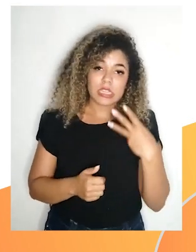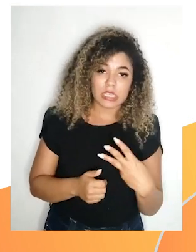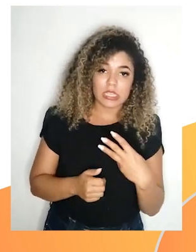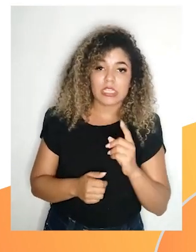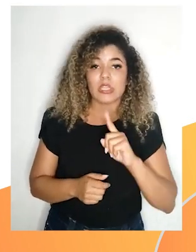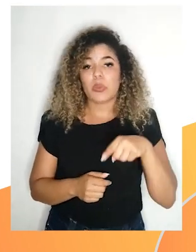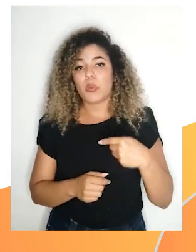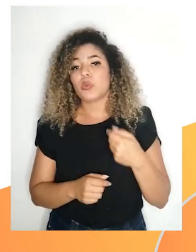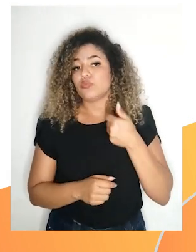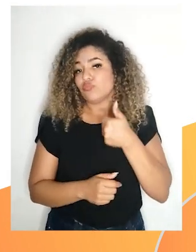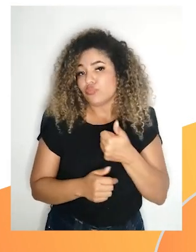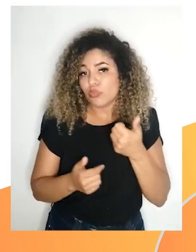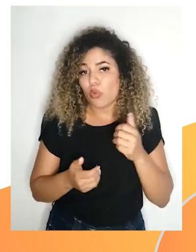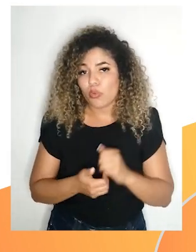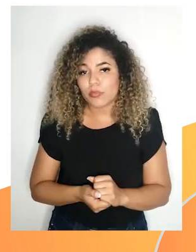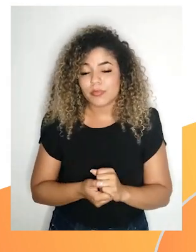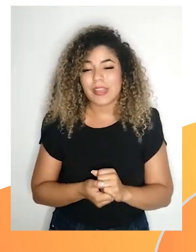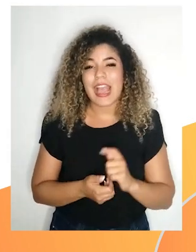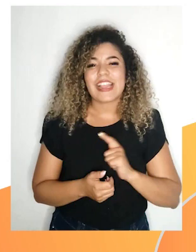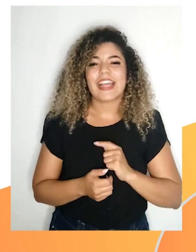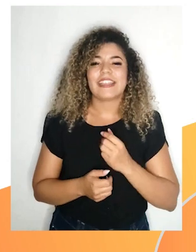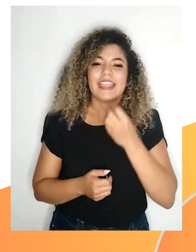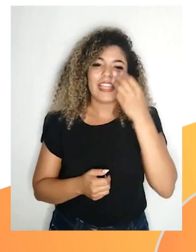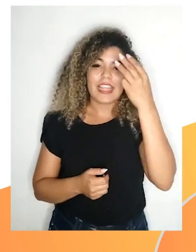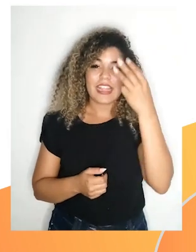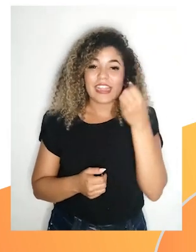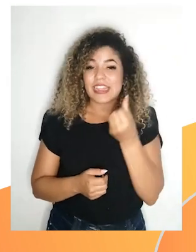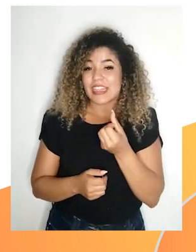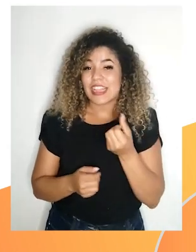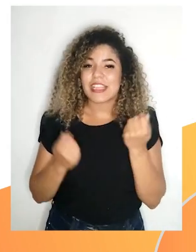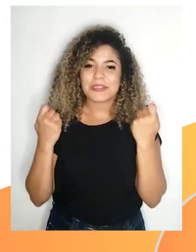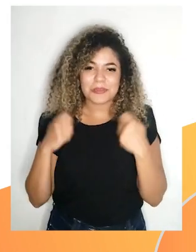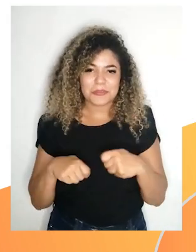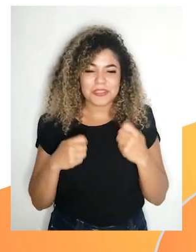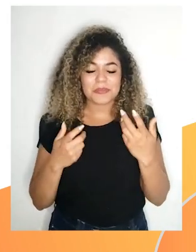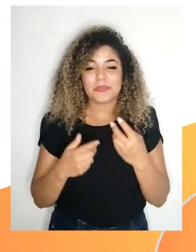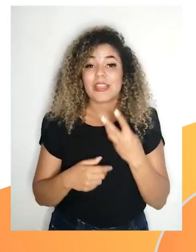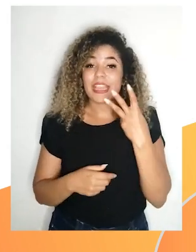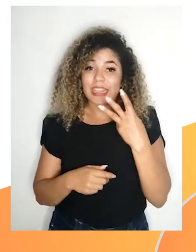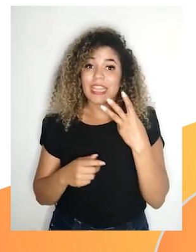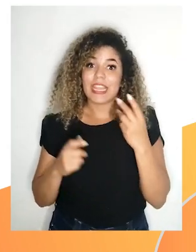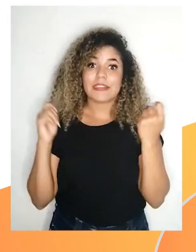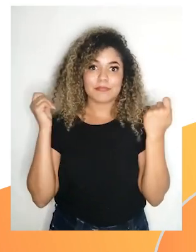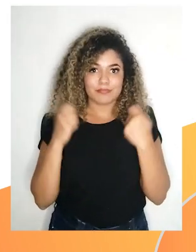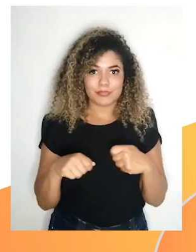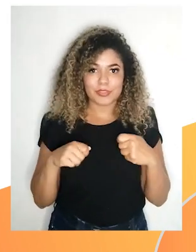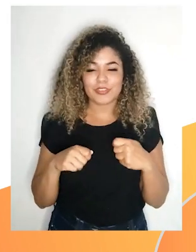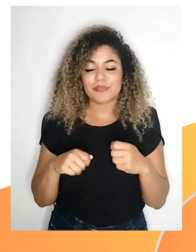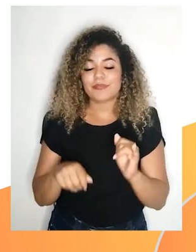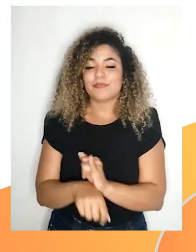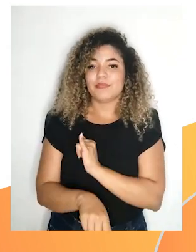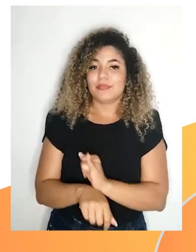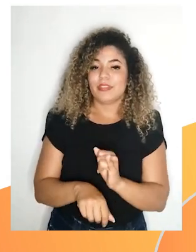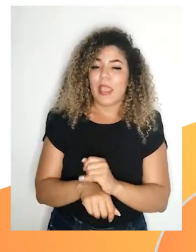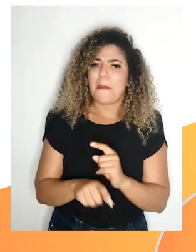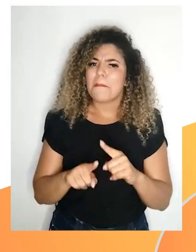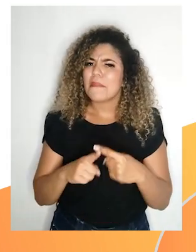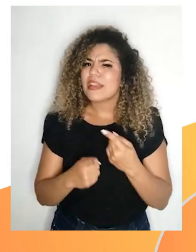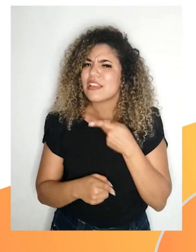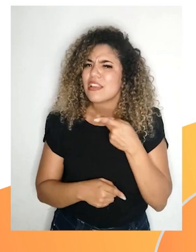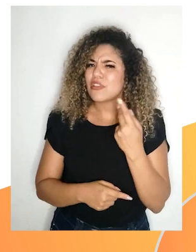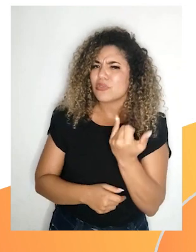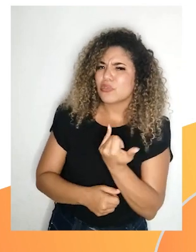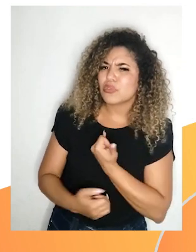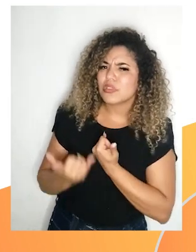3 e 1. Já temos aqui 6 possibilidades, né? 3 possibilidades das 6 que a gente precisa. Mas ele fala